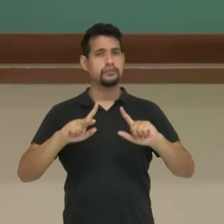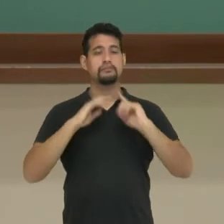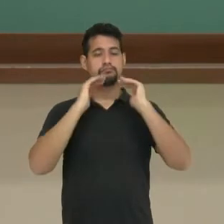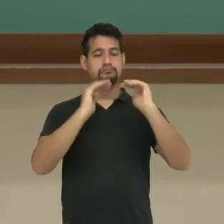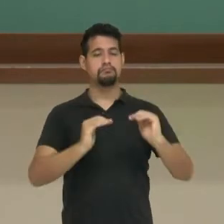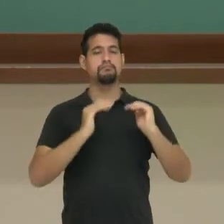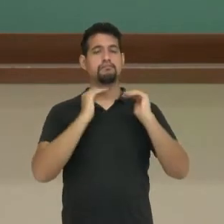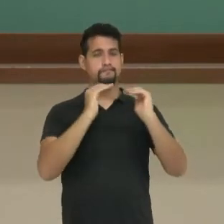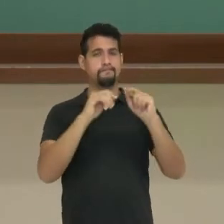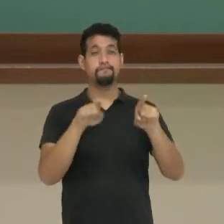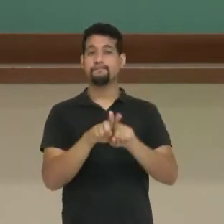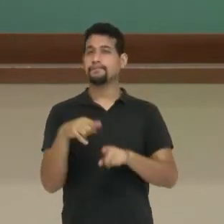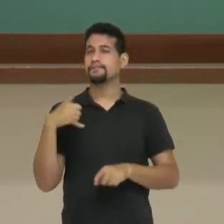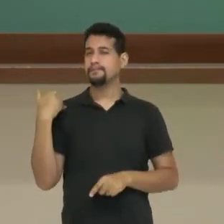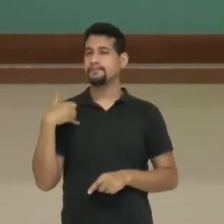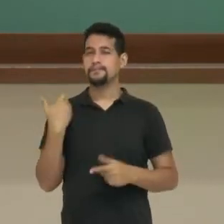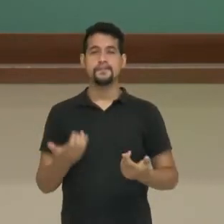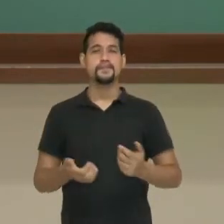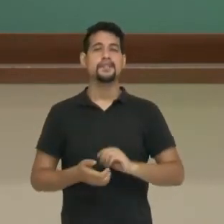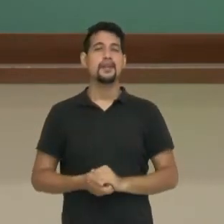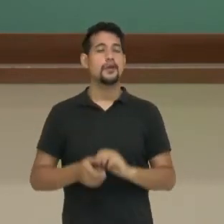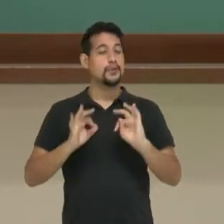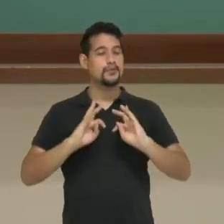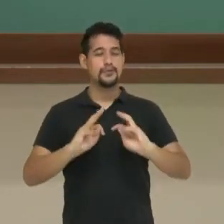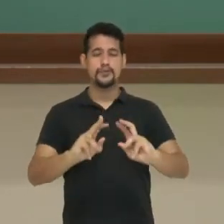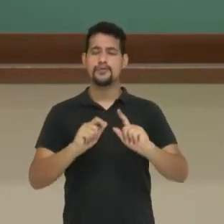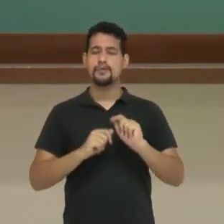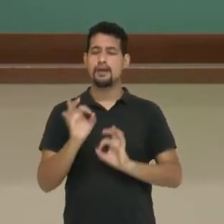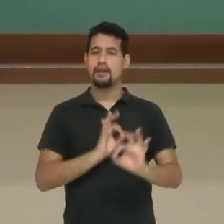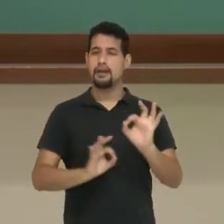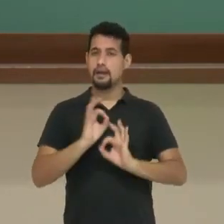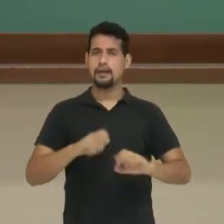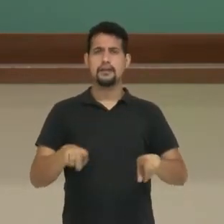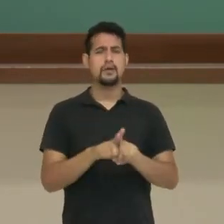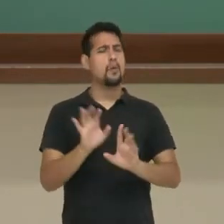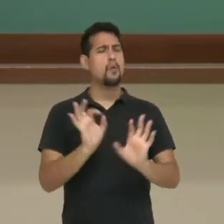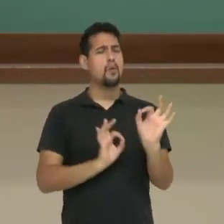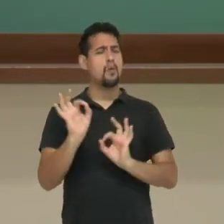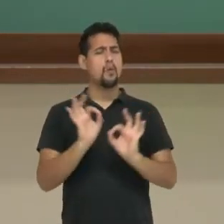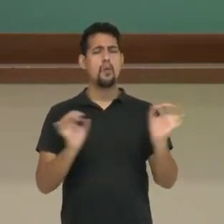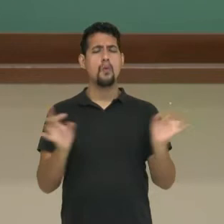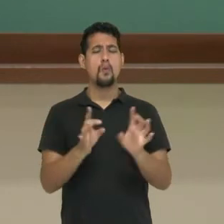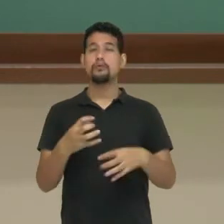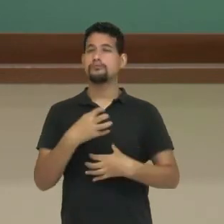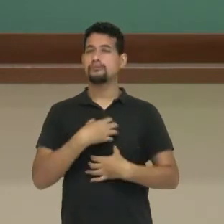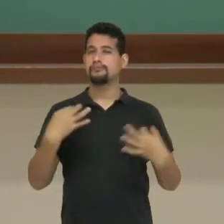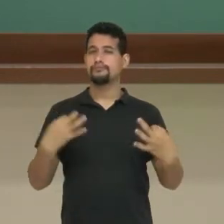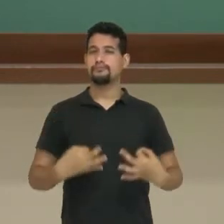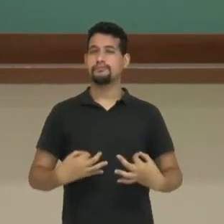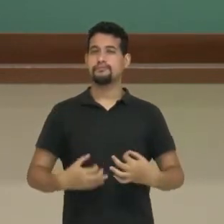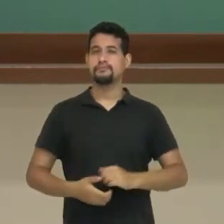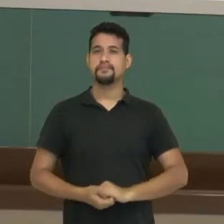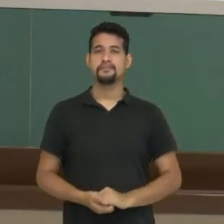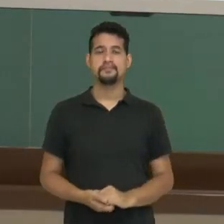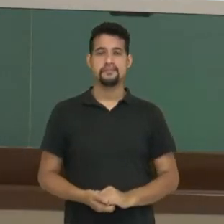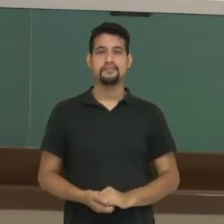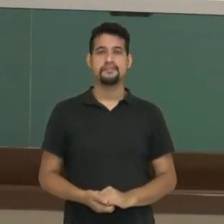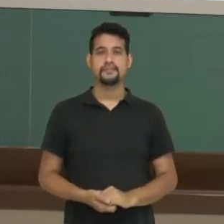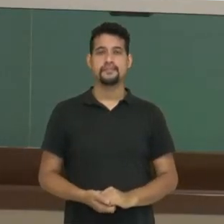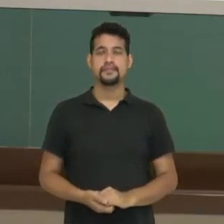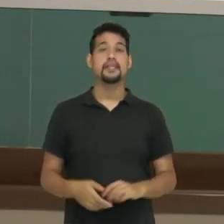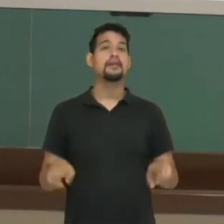relação à idade, certo? Então, tudo isso para tornar a competição organizada de uma forma mais justa.